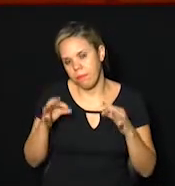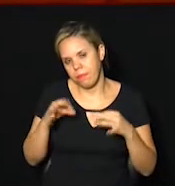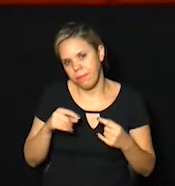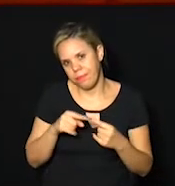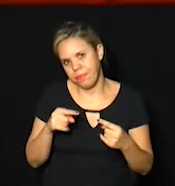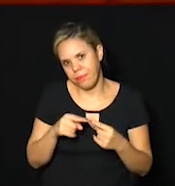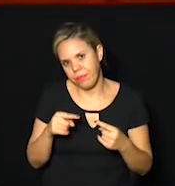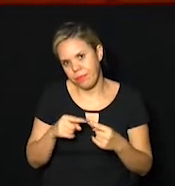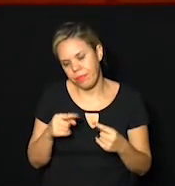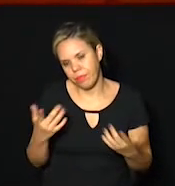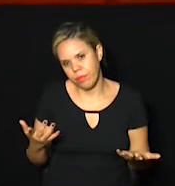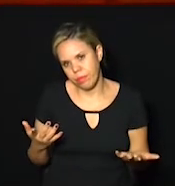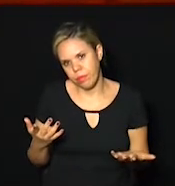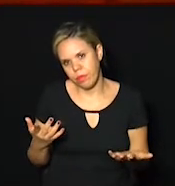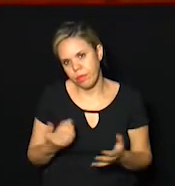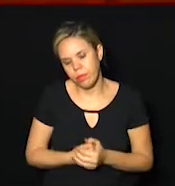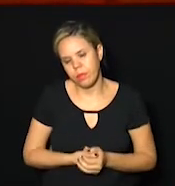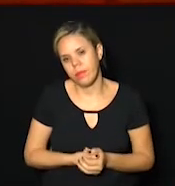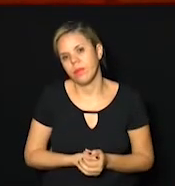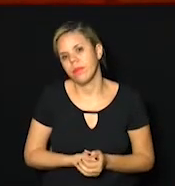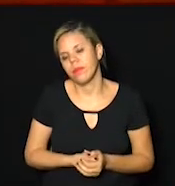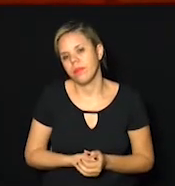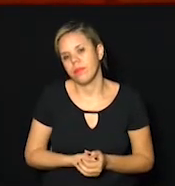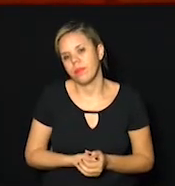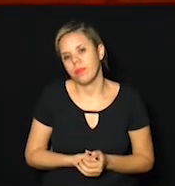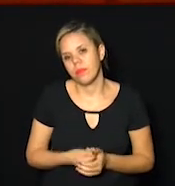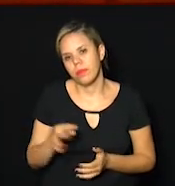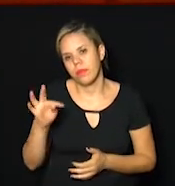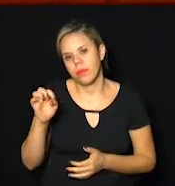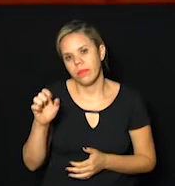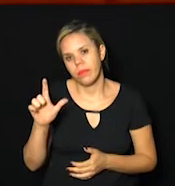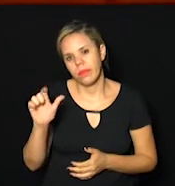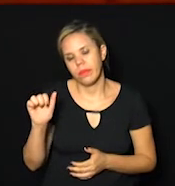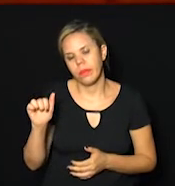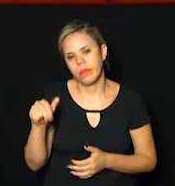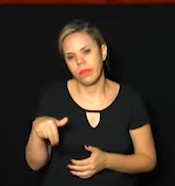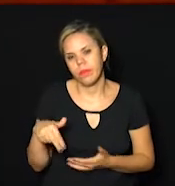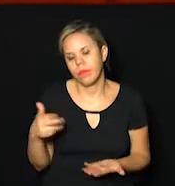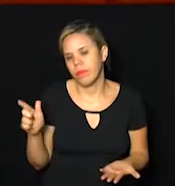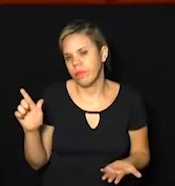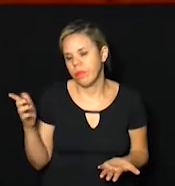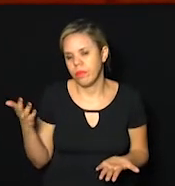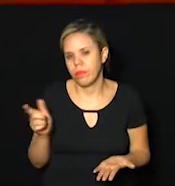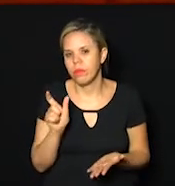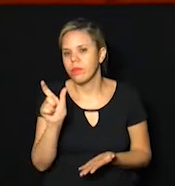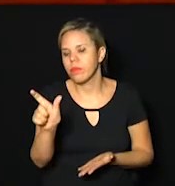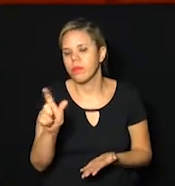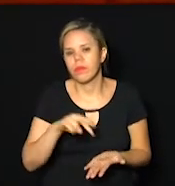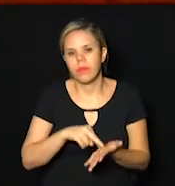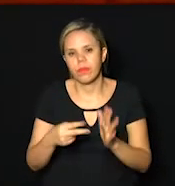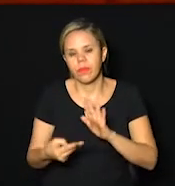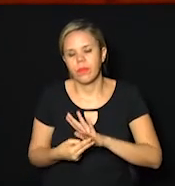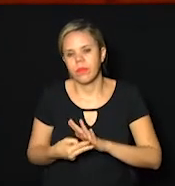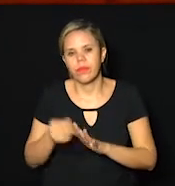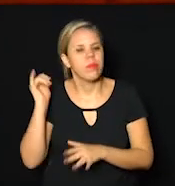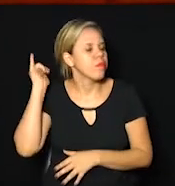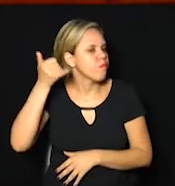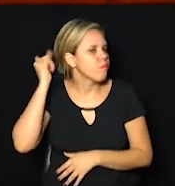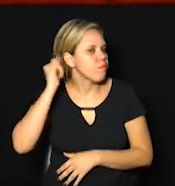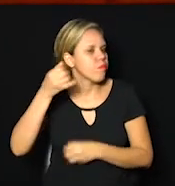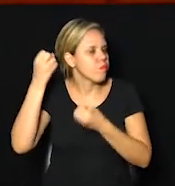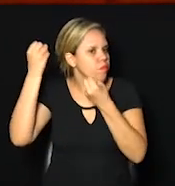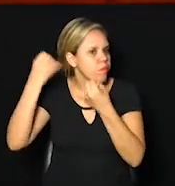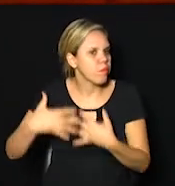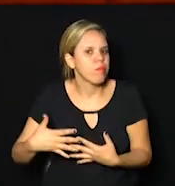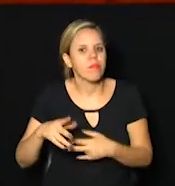que é a ideia do storytelling. Né? Storytelling é aquilo que a gente, né, que a palavra já diz, é a contação de histórias. E as pessoas